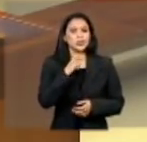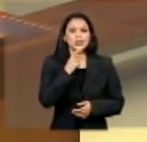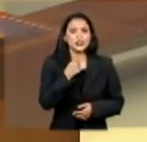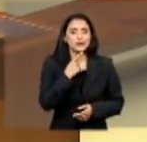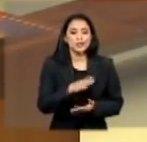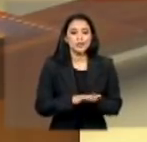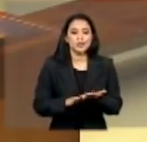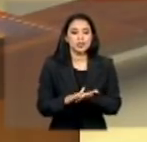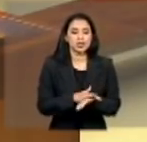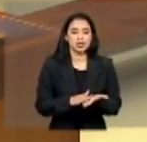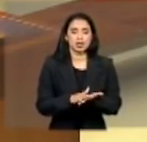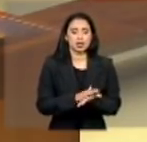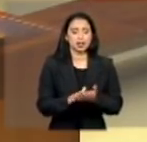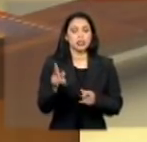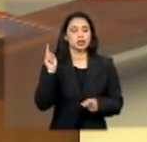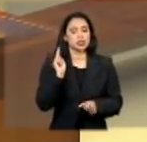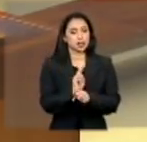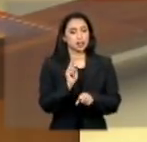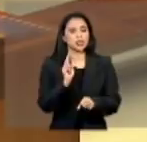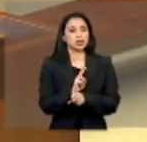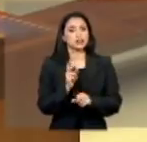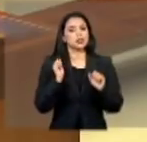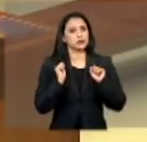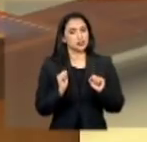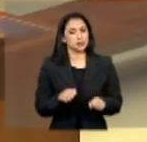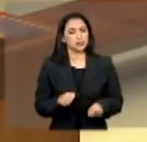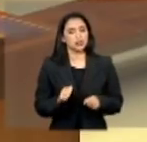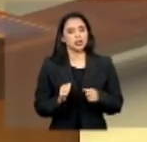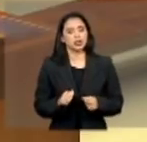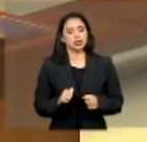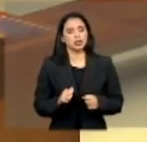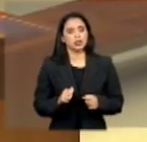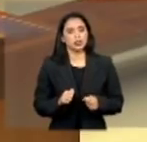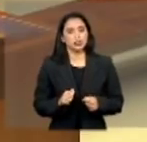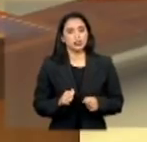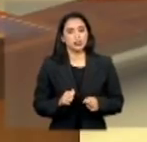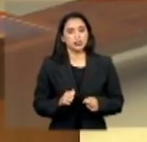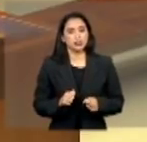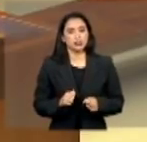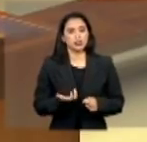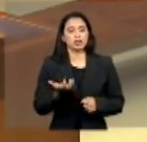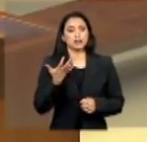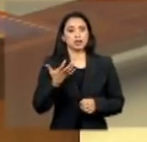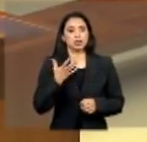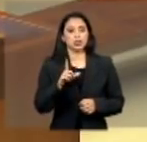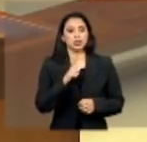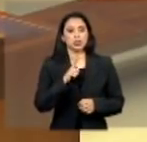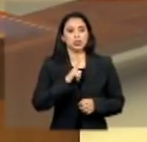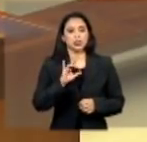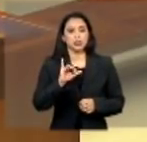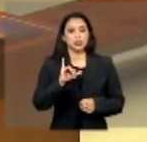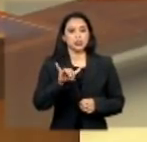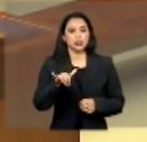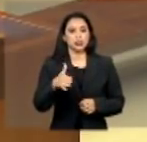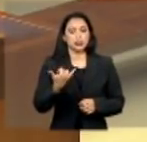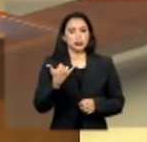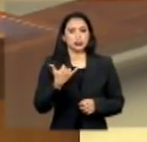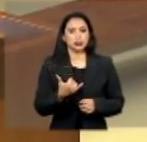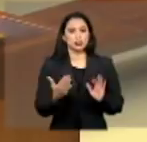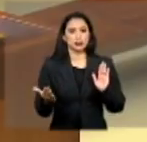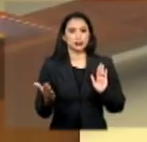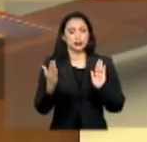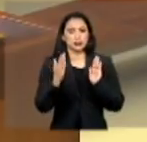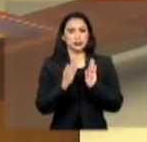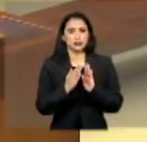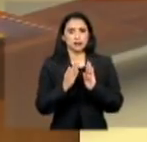de que a defesa deveria e gostaria de ter a oportunidade de enfrentar aquilo